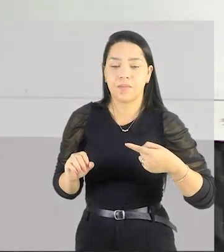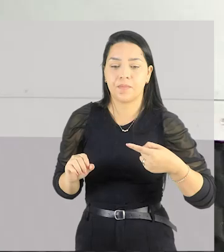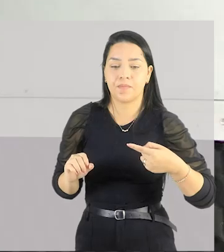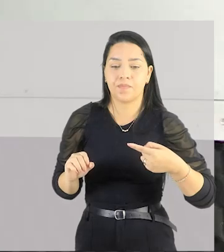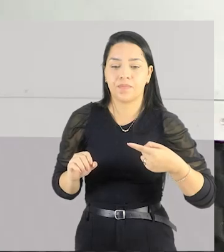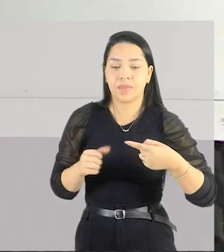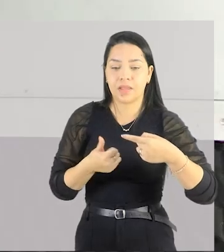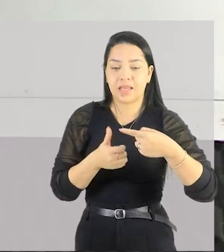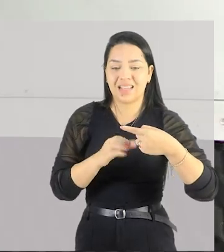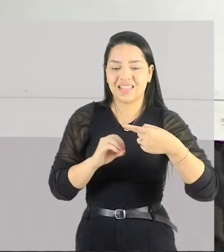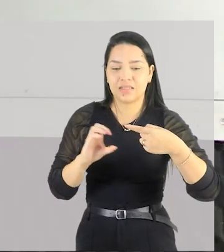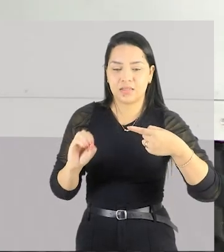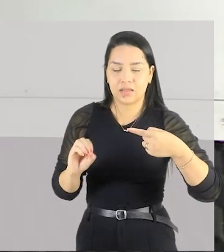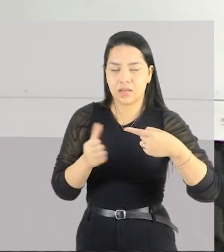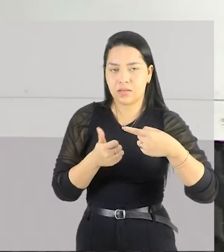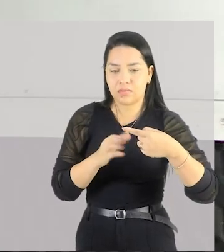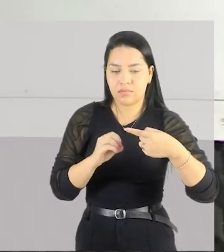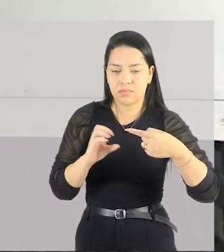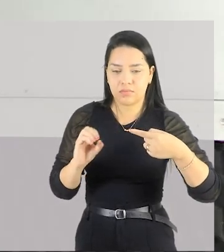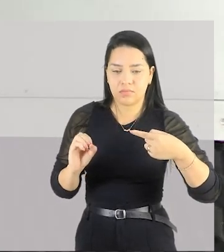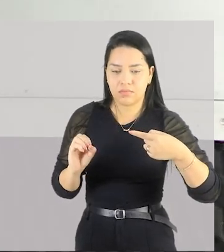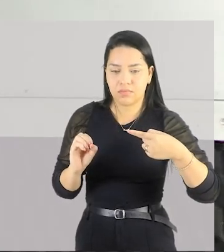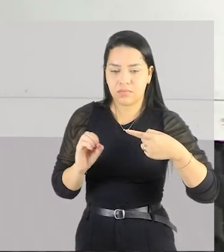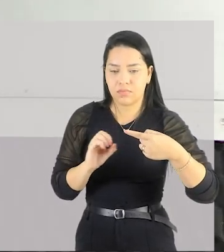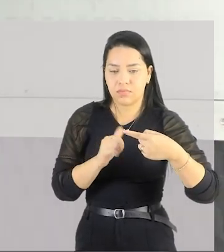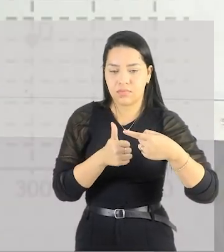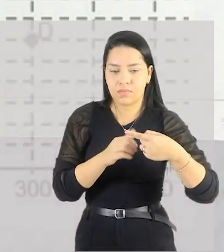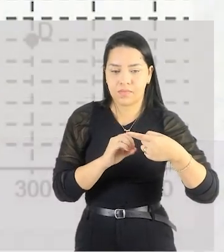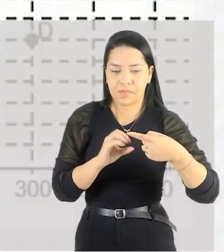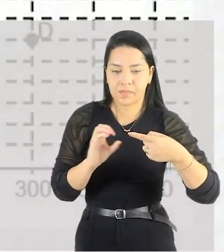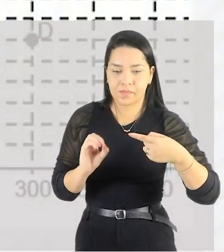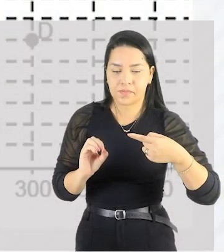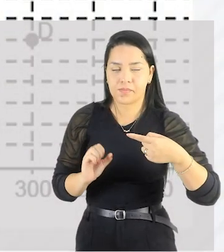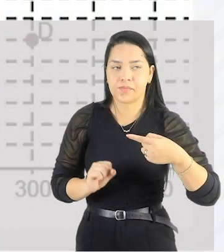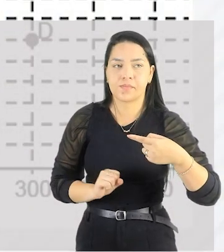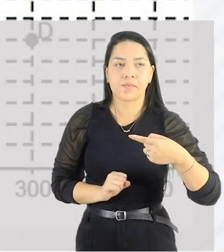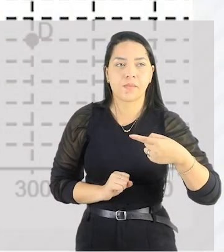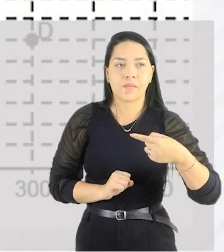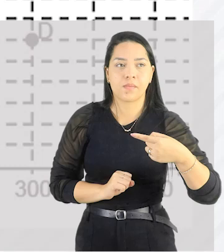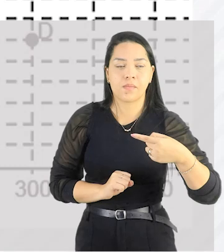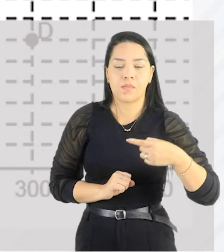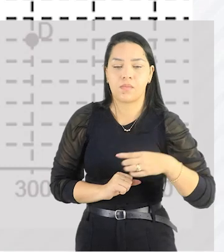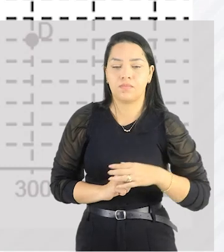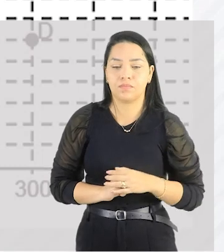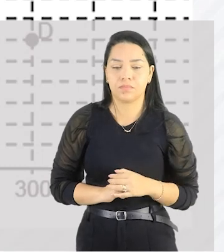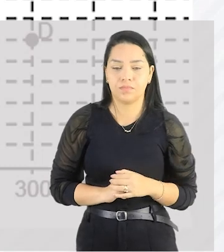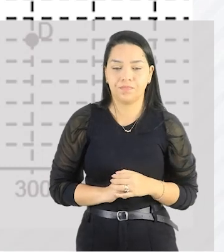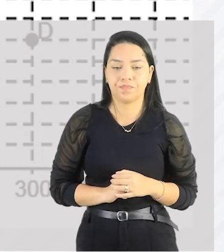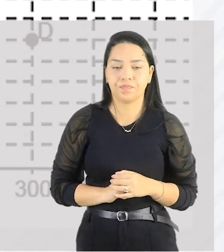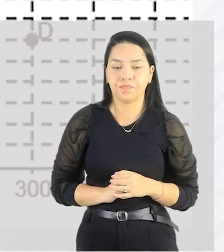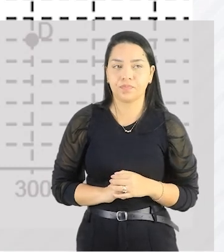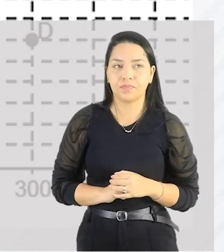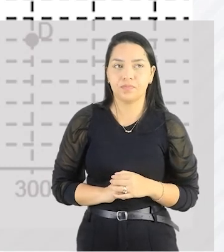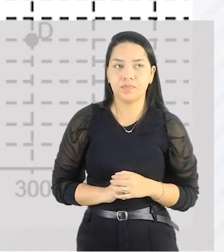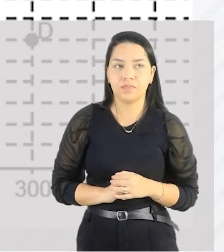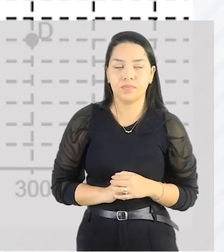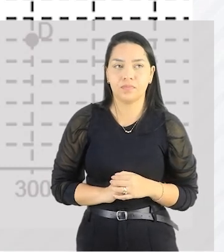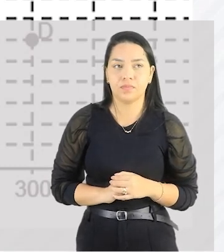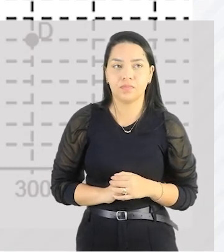30 sobre quanto? O eixo Y. Opa, o eixo X. E no eixo X é quanto? 100.